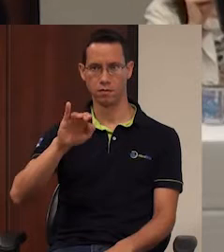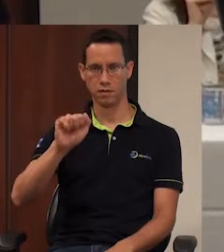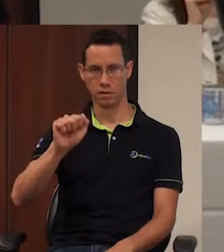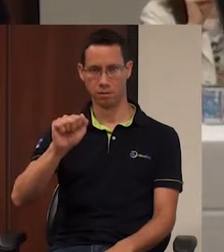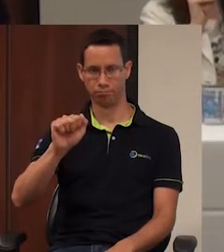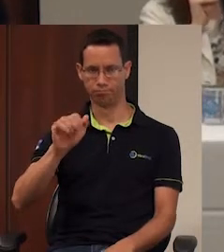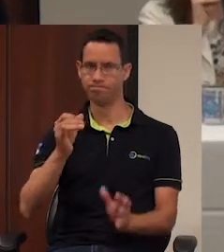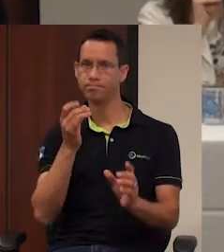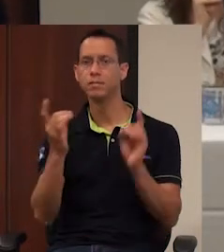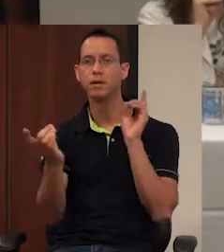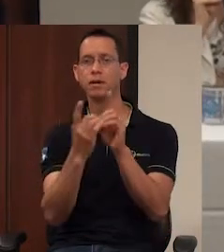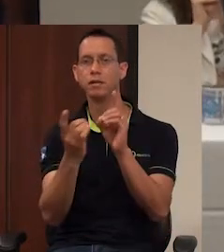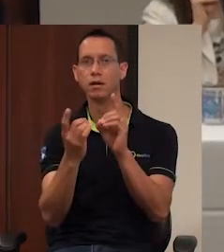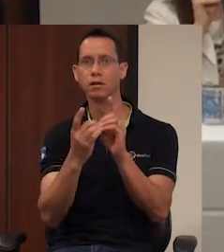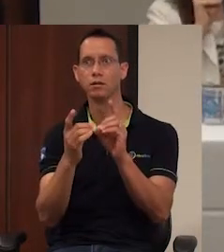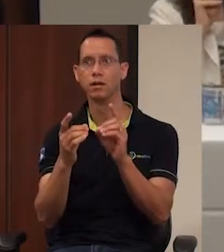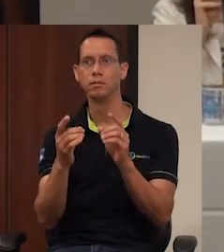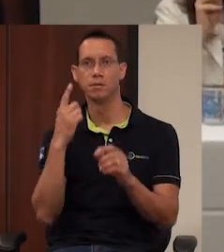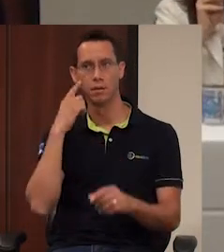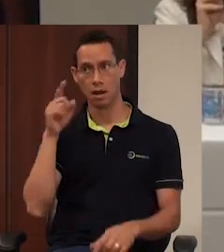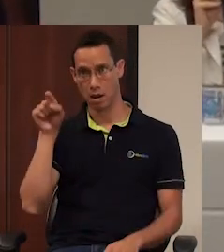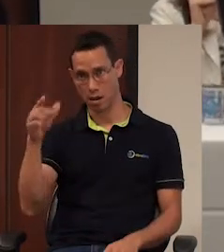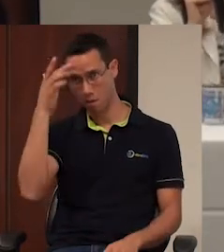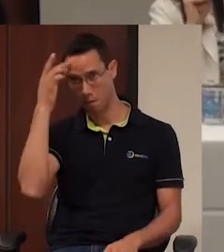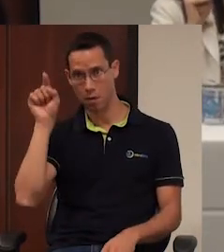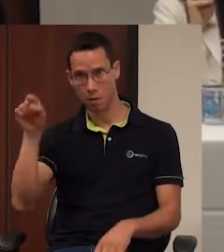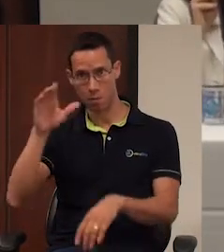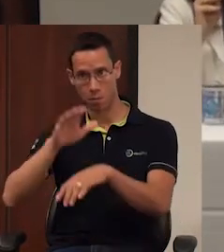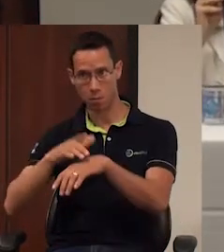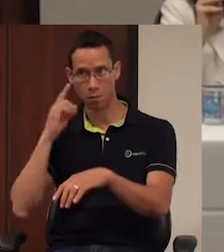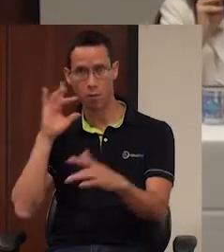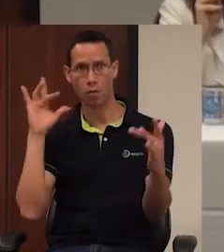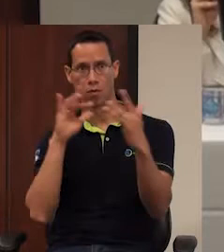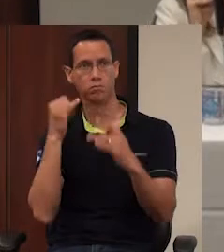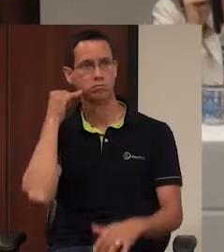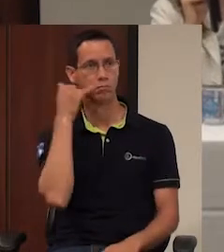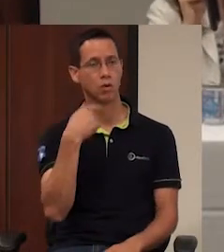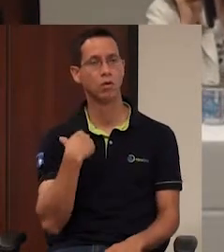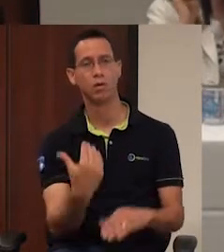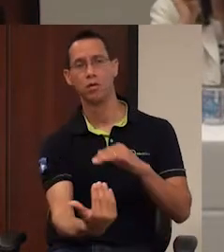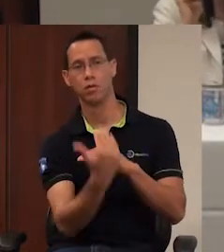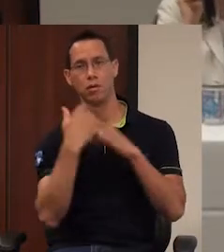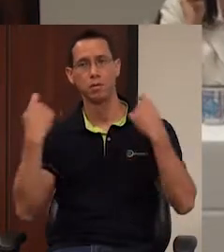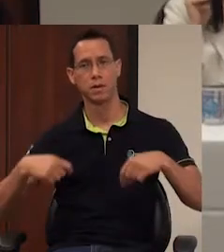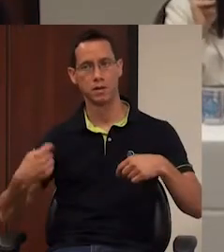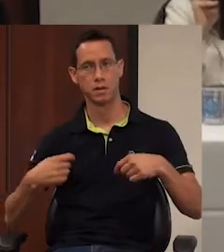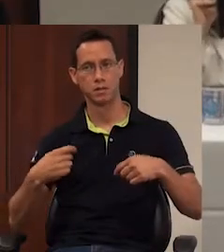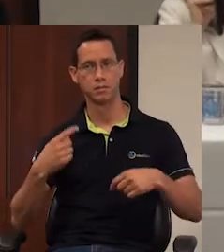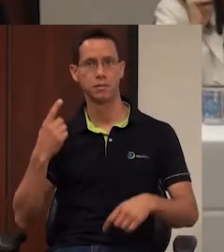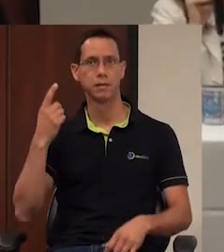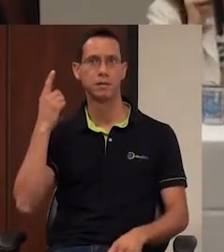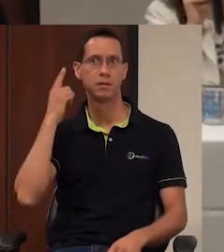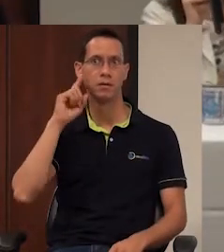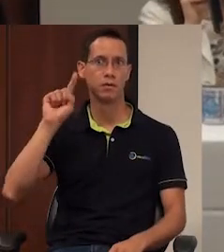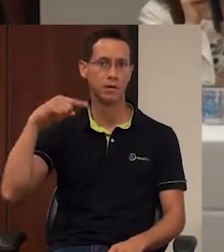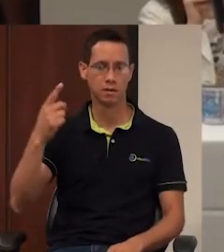Primeiro, eles atendem por demanda. Então, a pessoa entra em contato, diz que ela precisa de apoio, e até 24 horas depois do contato,